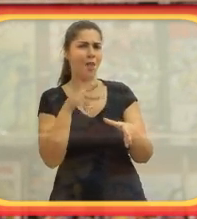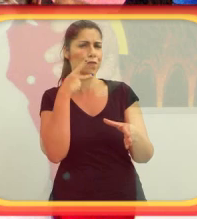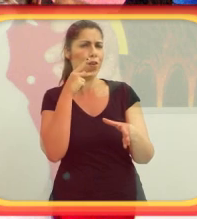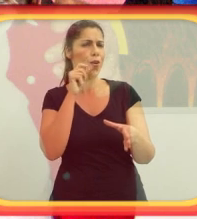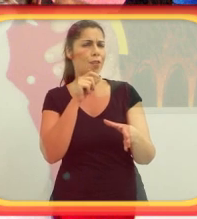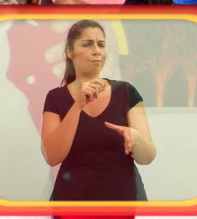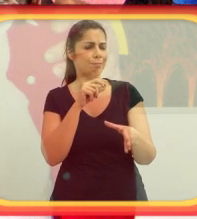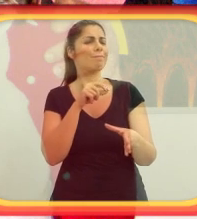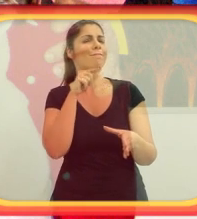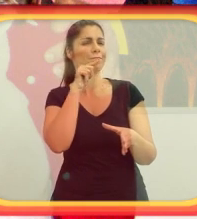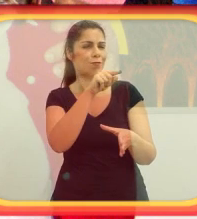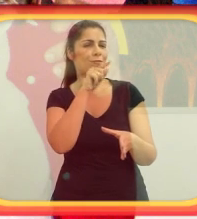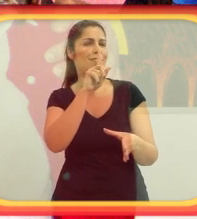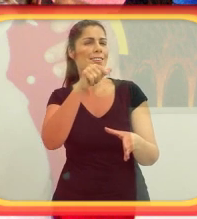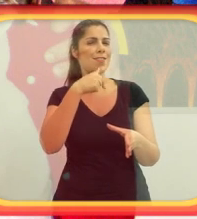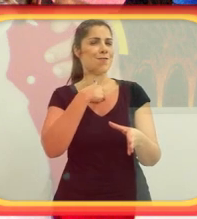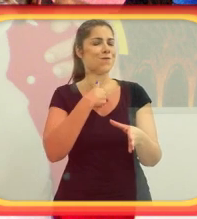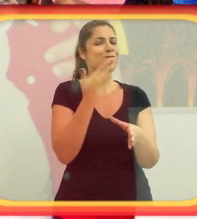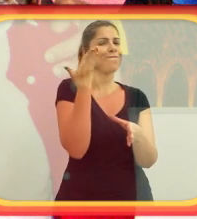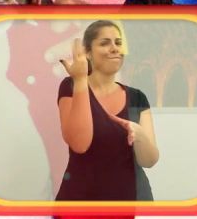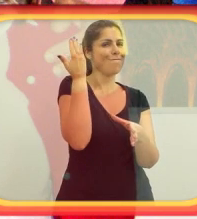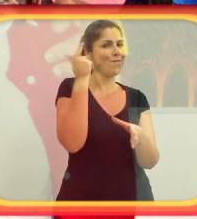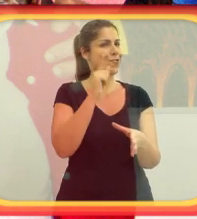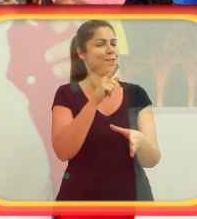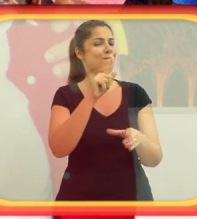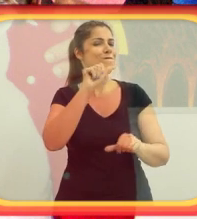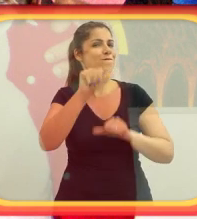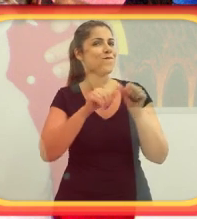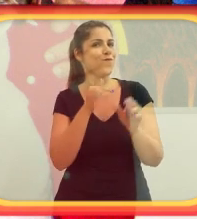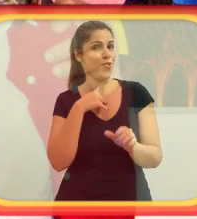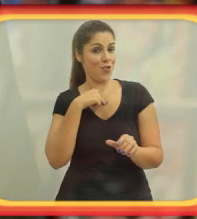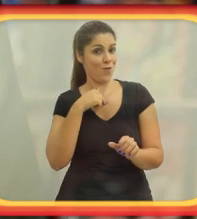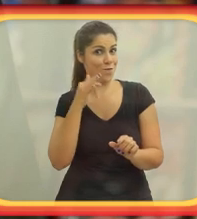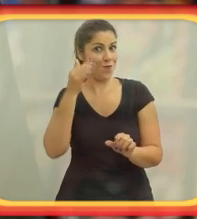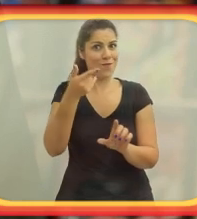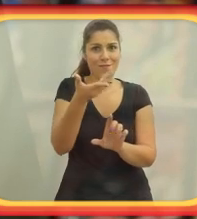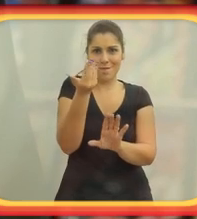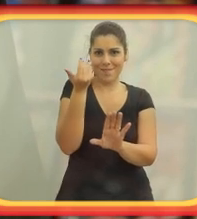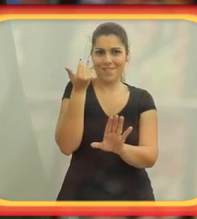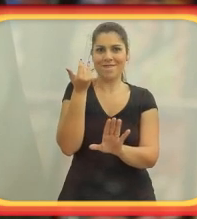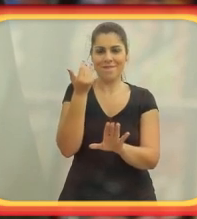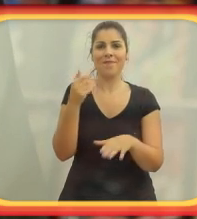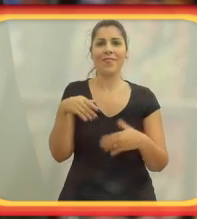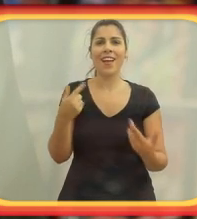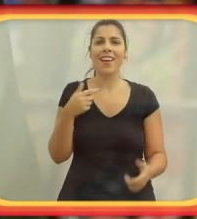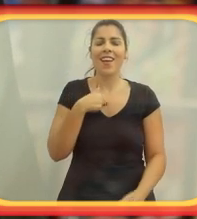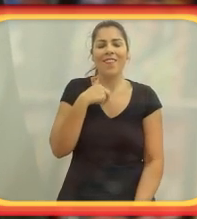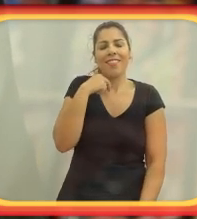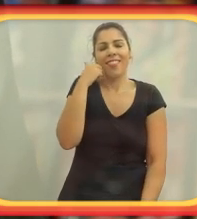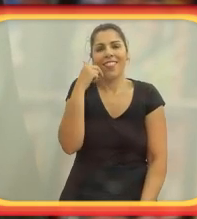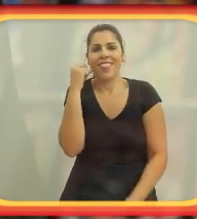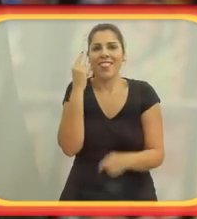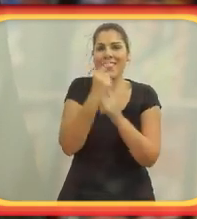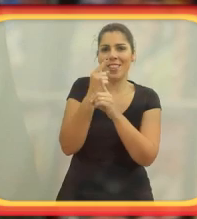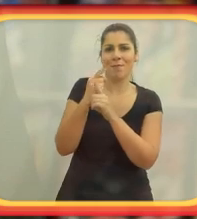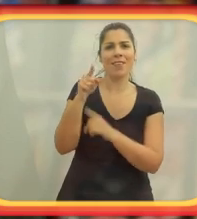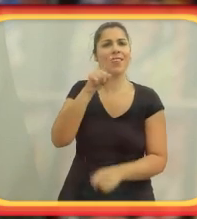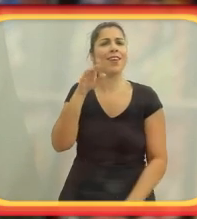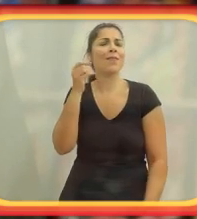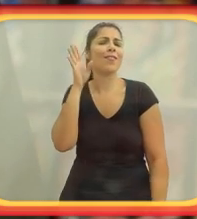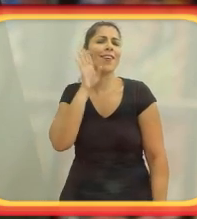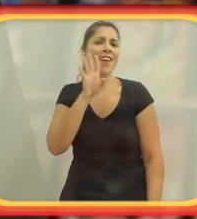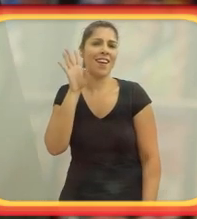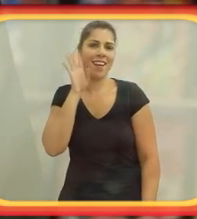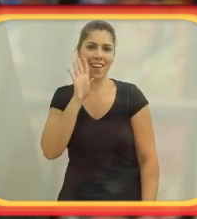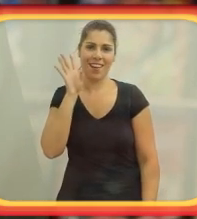seguinte: você sou eu do passado. Me senti um pouquinho tímida, mas